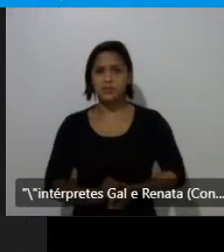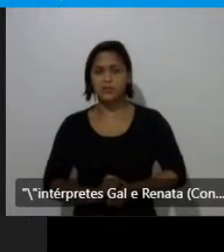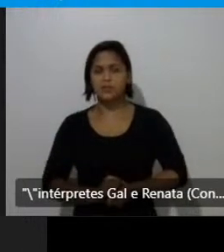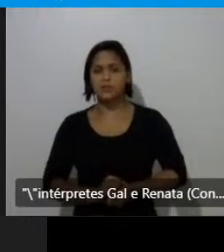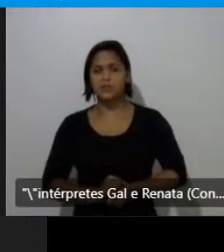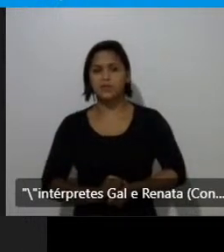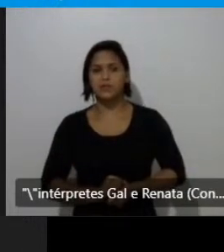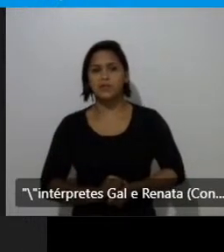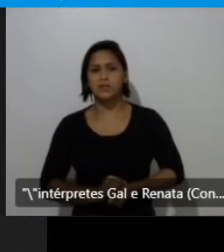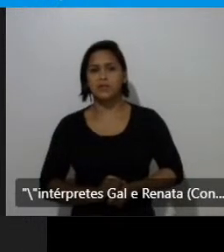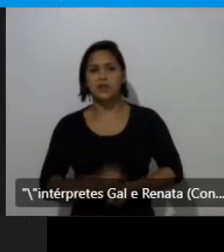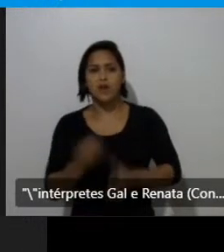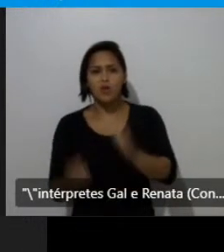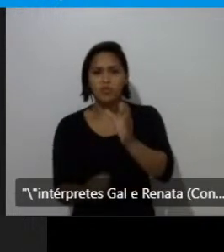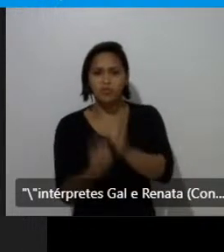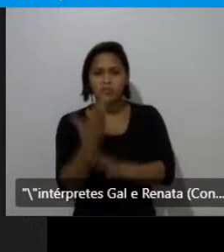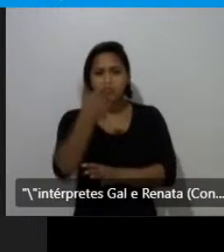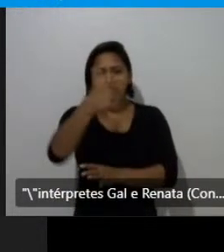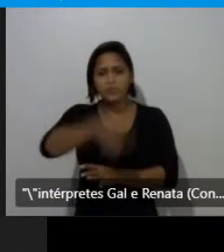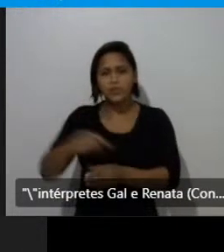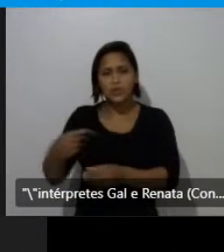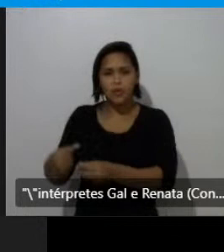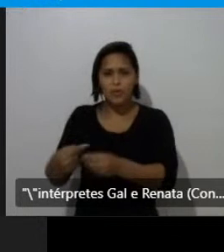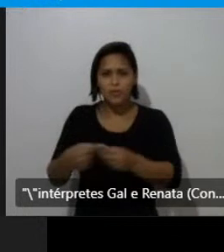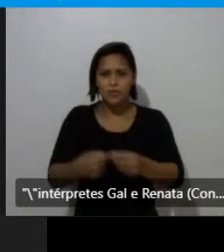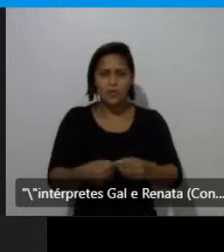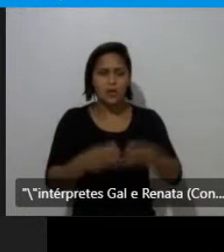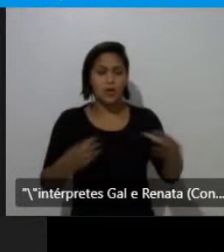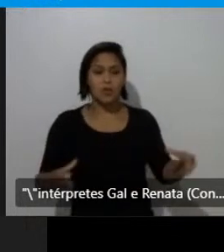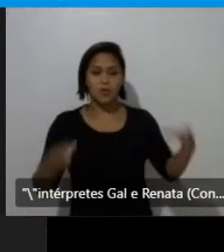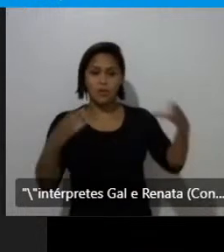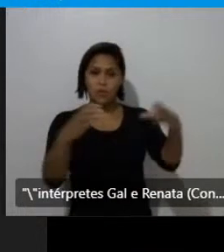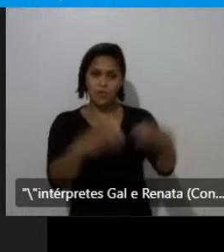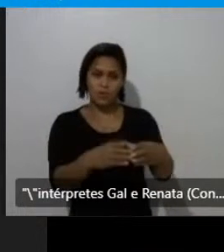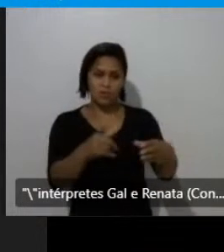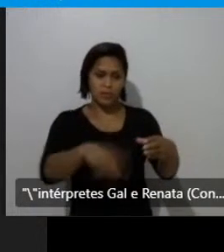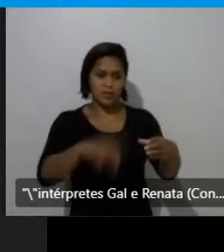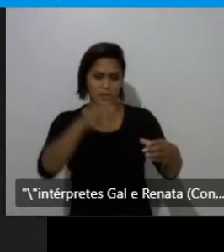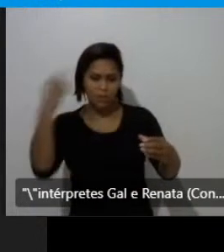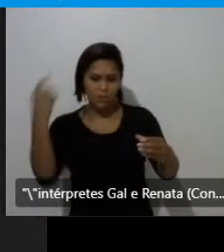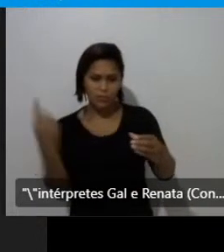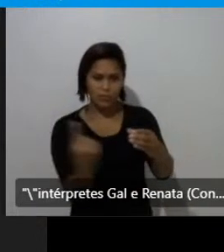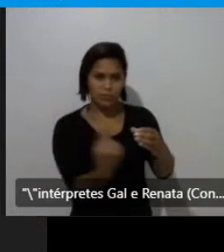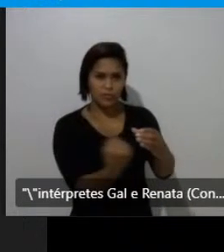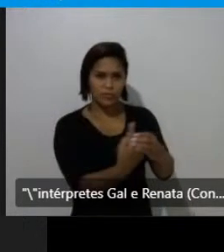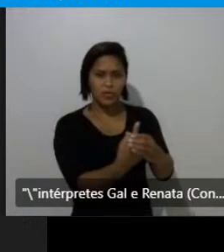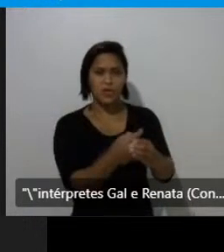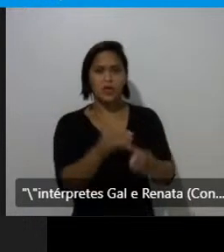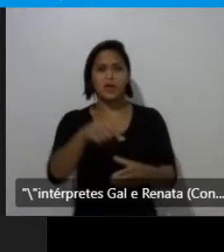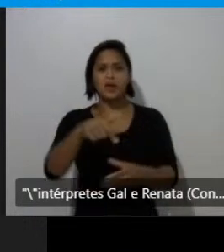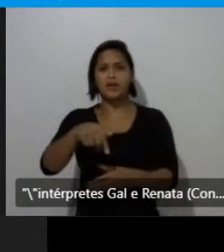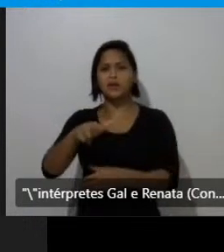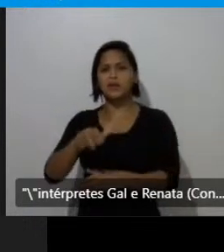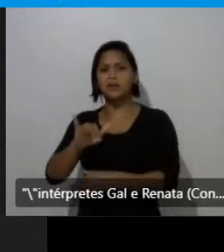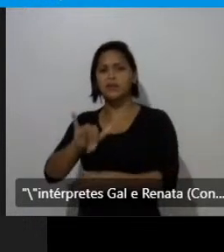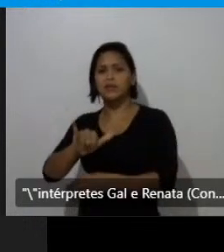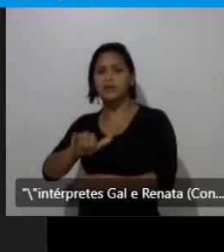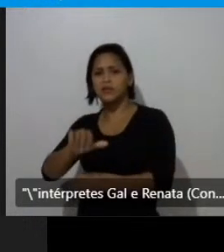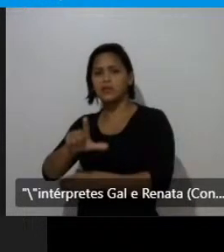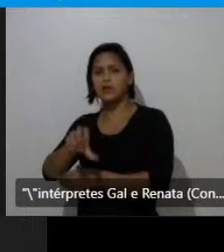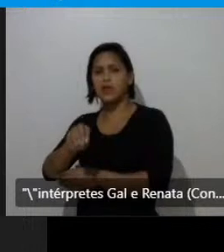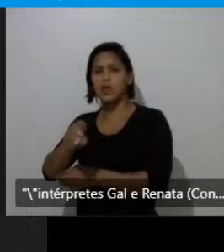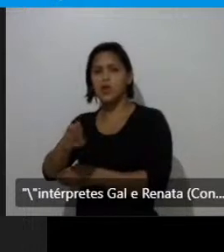são reinventados na cidade, em ocupações, terreiros, quilombos. Então, é